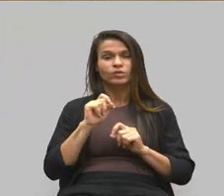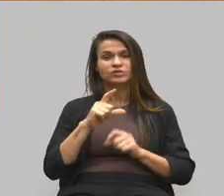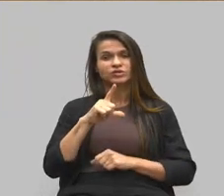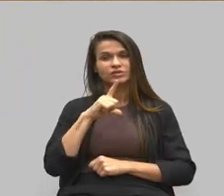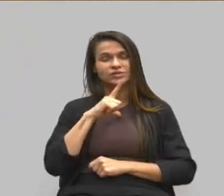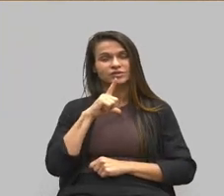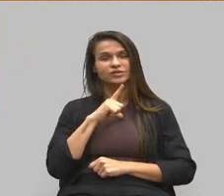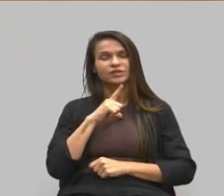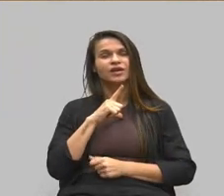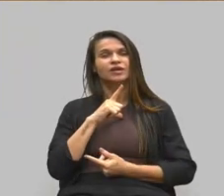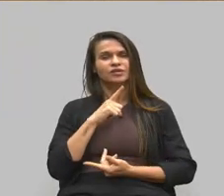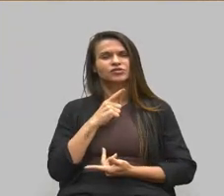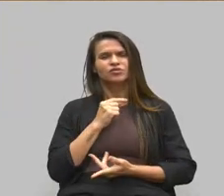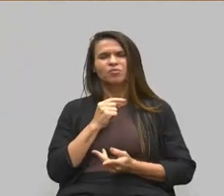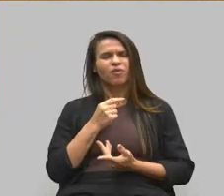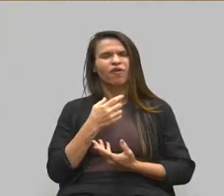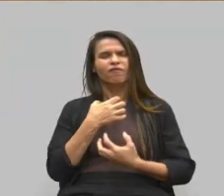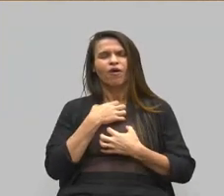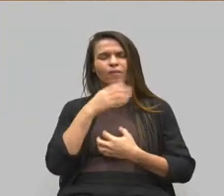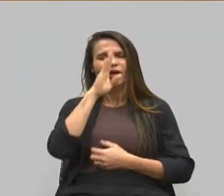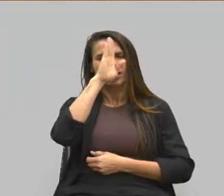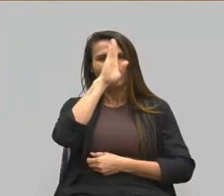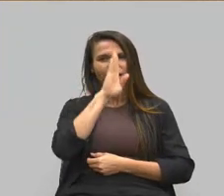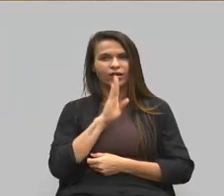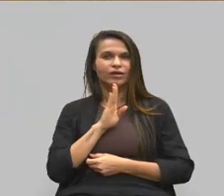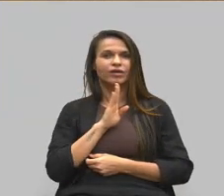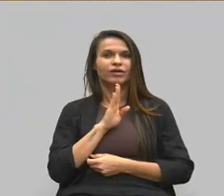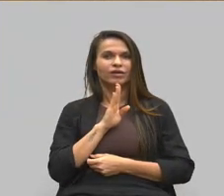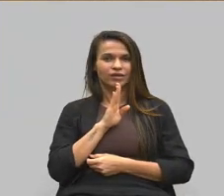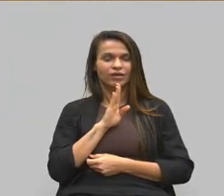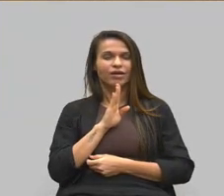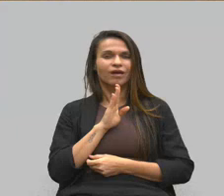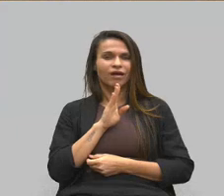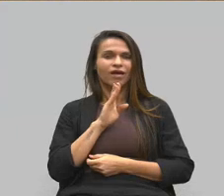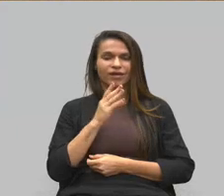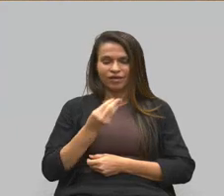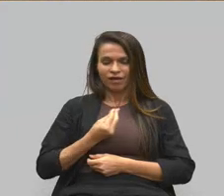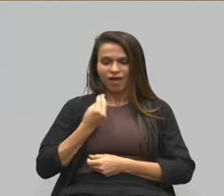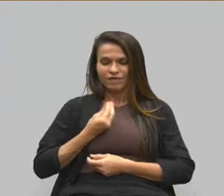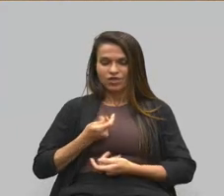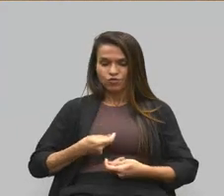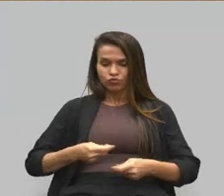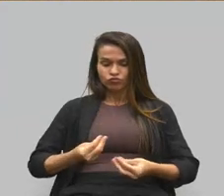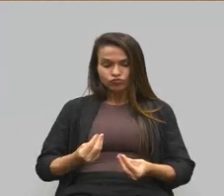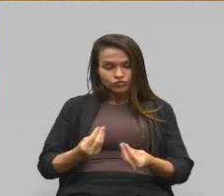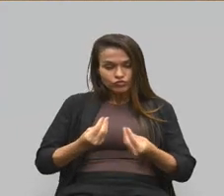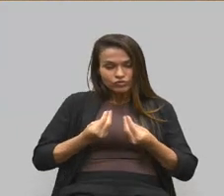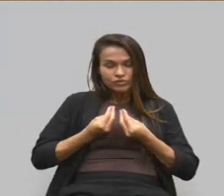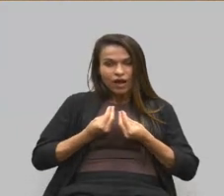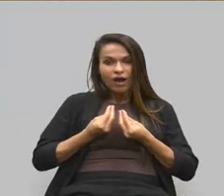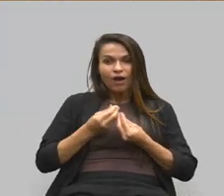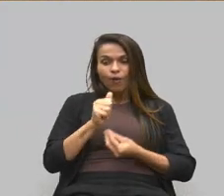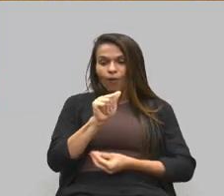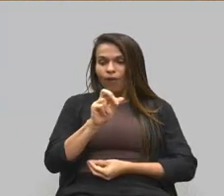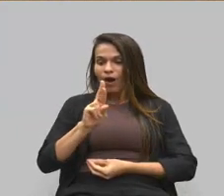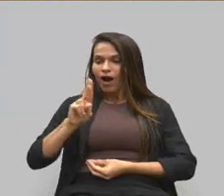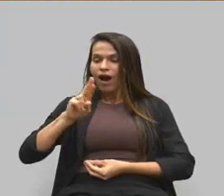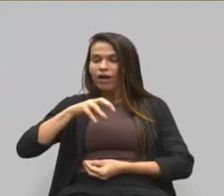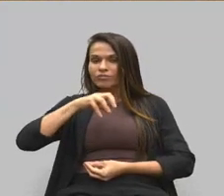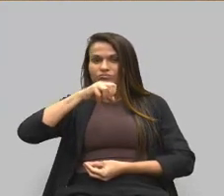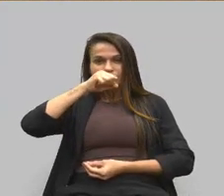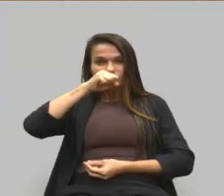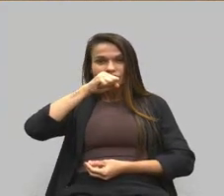de maneira gratuita pela que que a vida nos dá o ar por exemplo ninguém